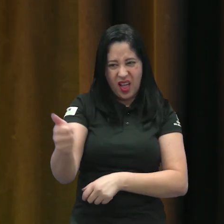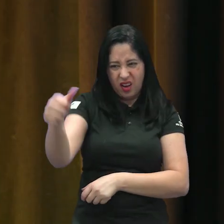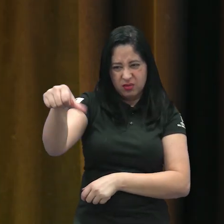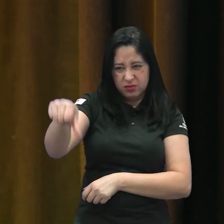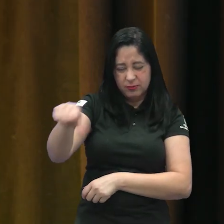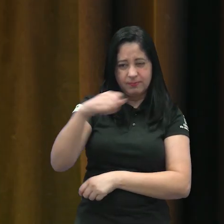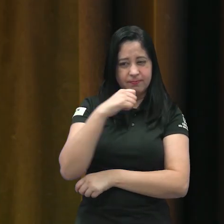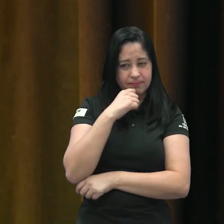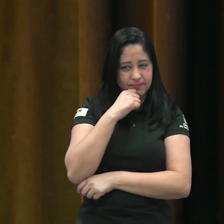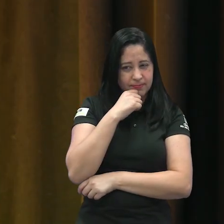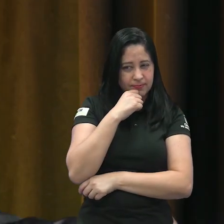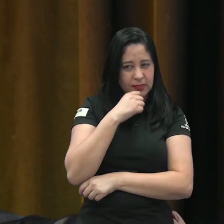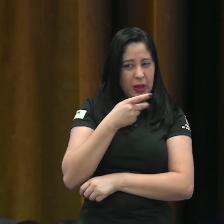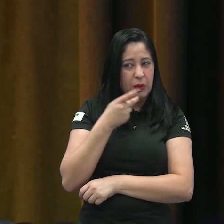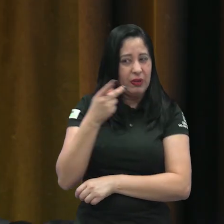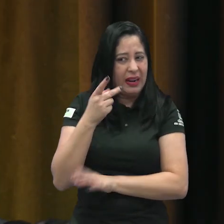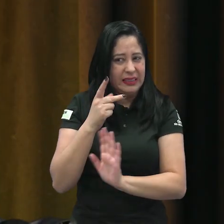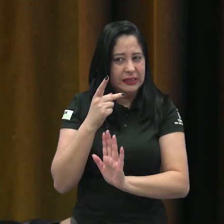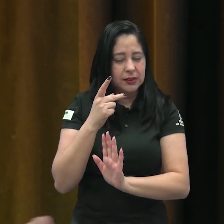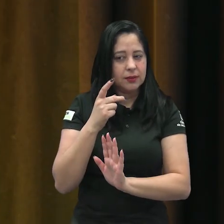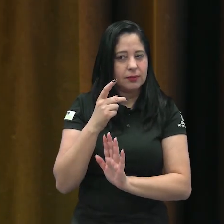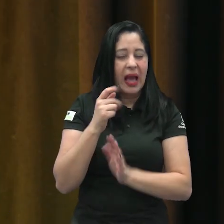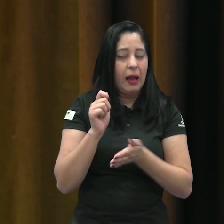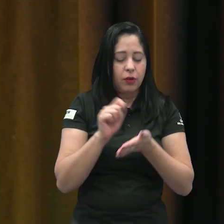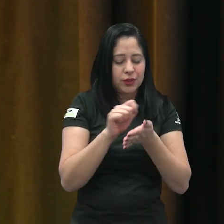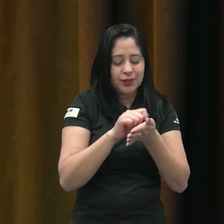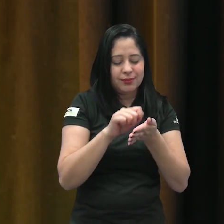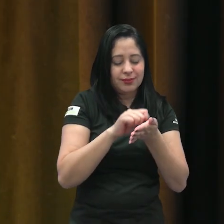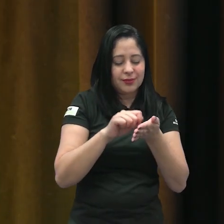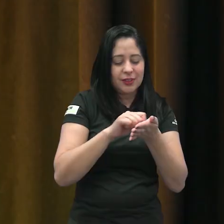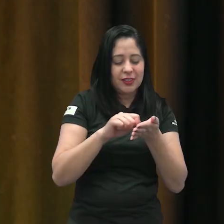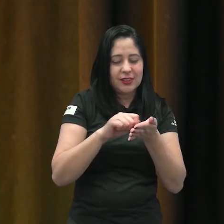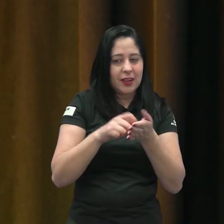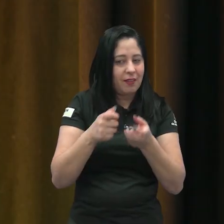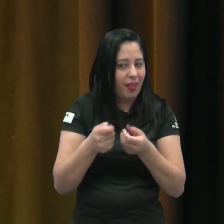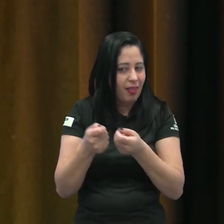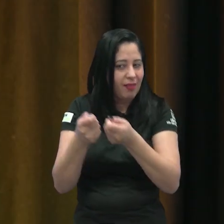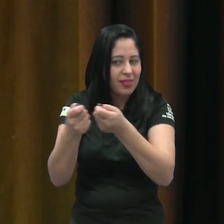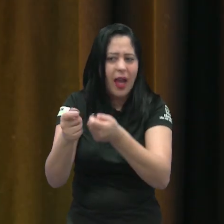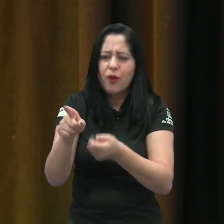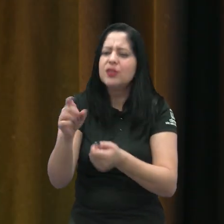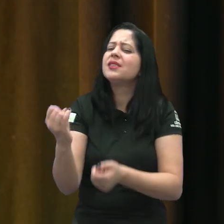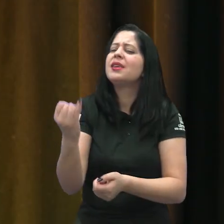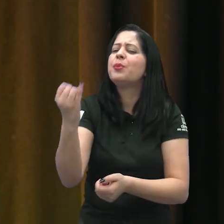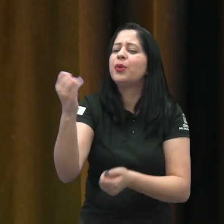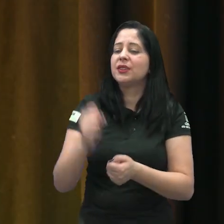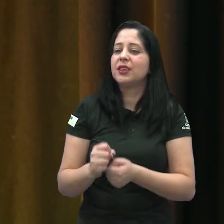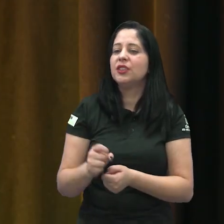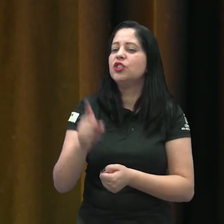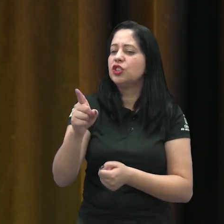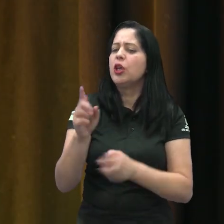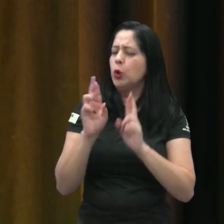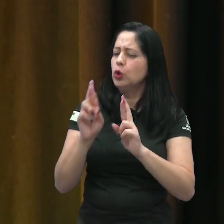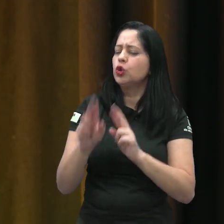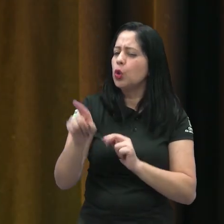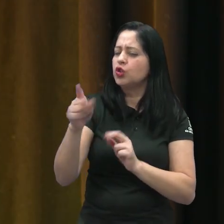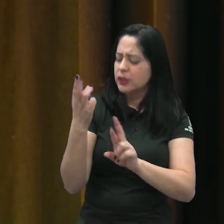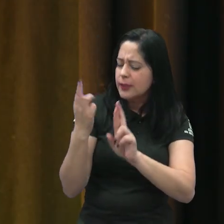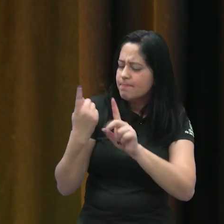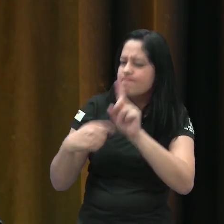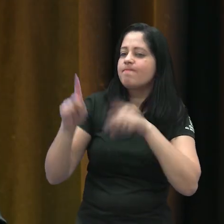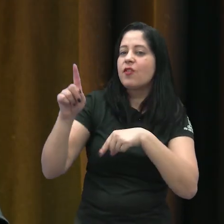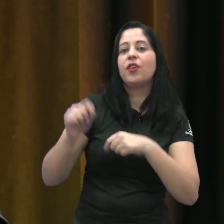às vezes dá vontade de falar, mas o outro não quer ouvir. Talvez deixar um bilhetinho anotado falando o quanto ela é importante, o quanto você torce para